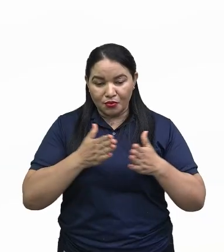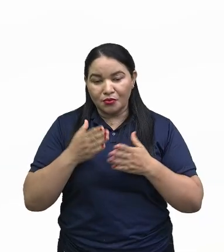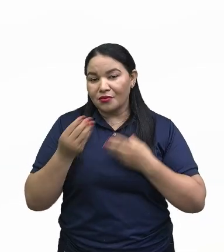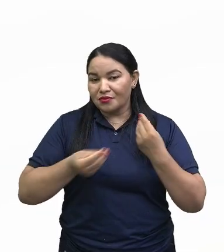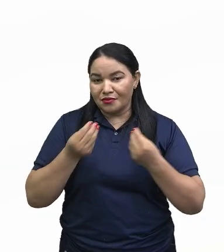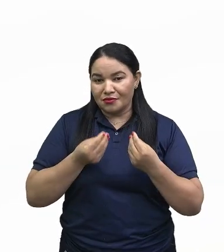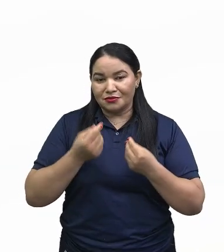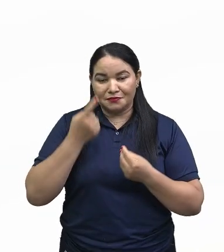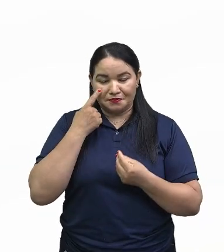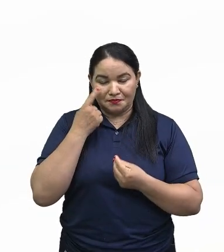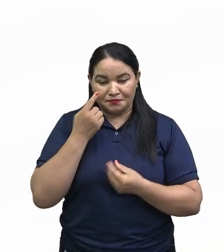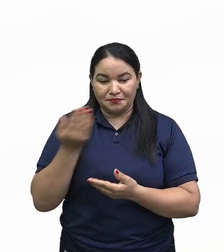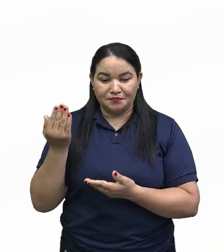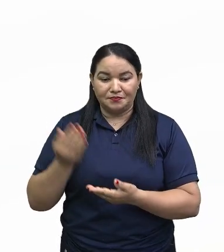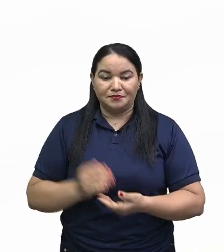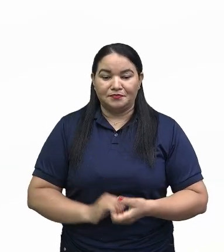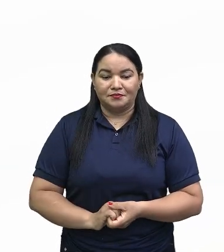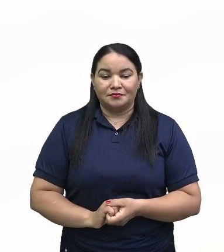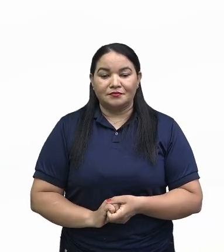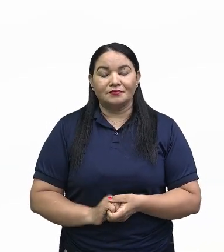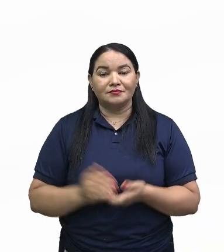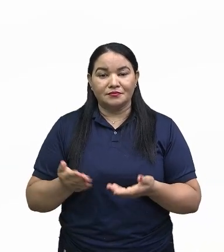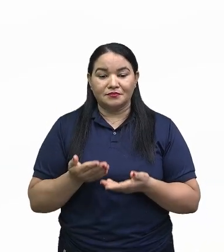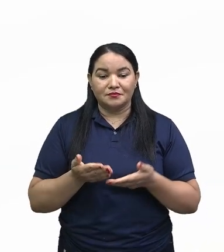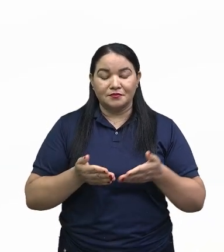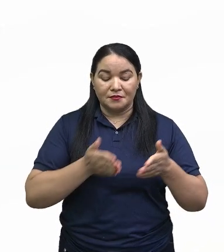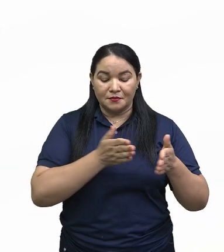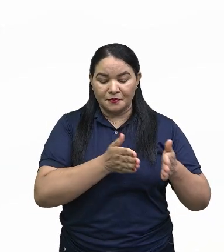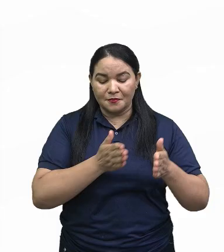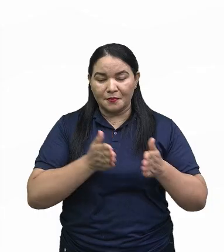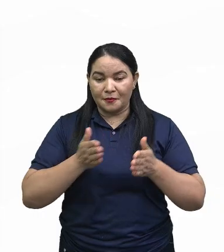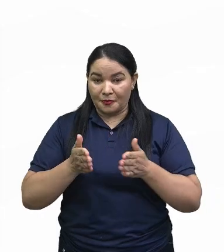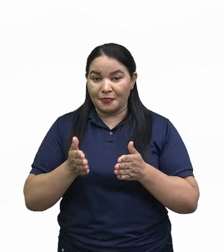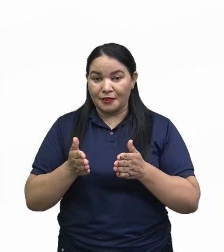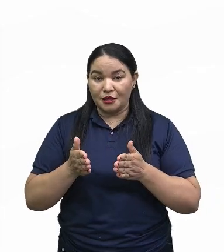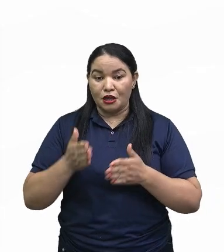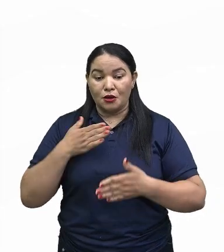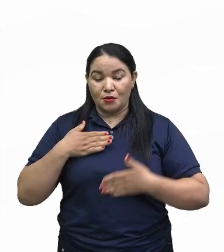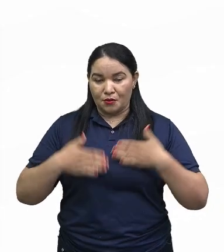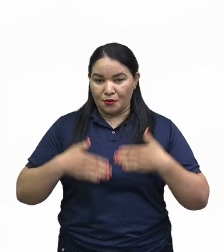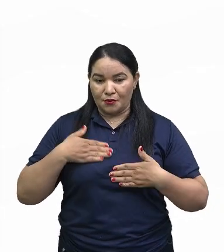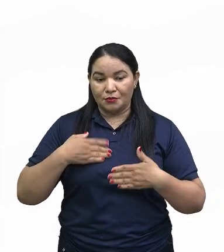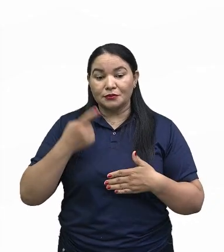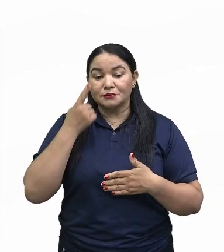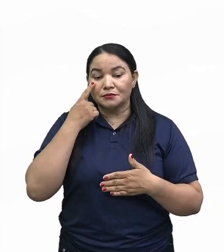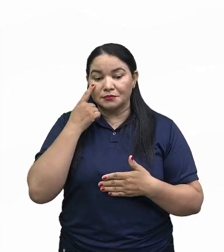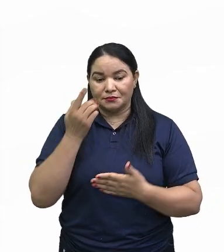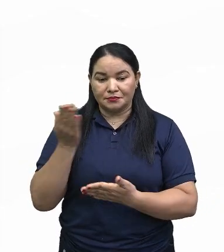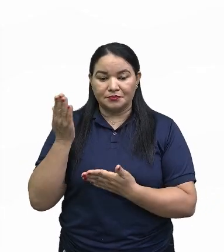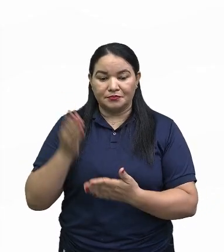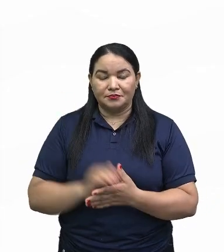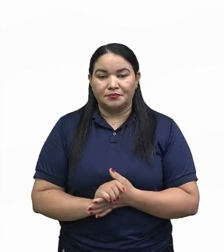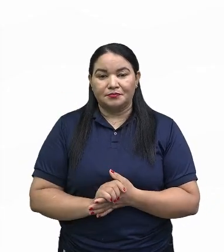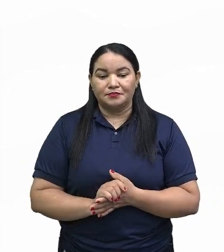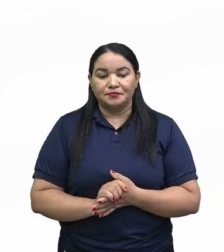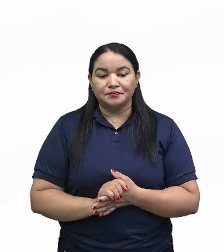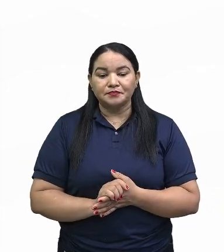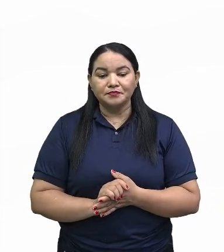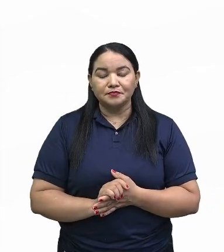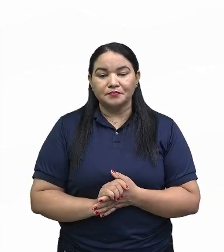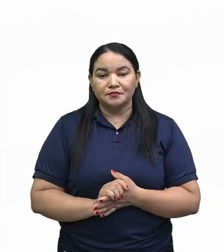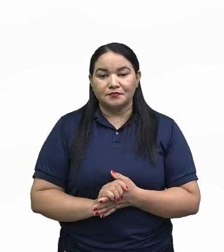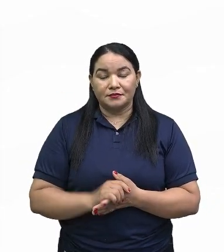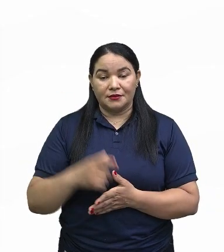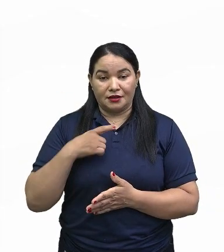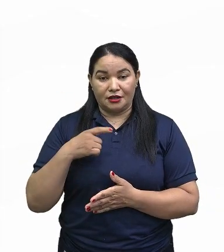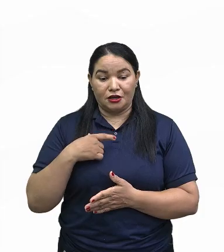imagem que traz para a gente os níveis de organização do corpo humano. Então, você está observando ali, bem no centro da imagem, você tem